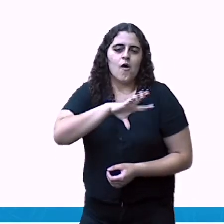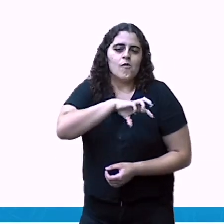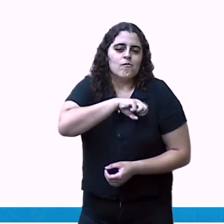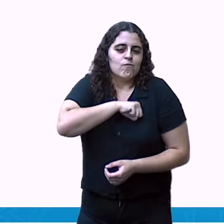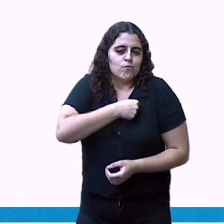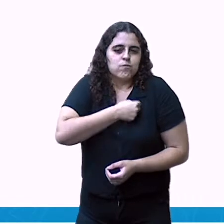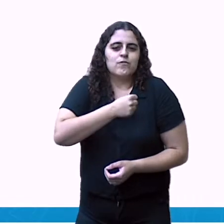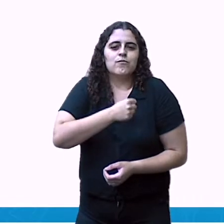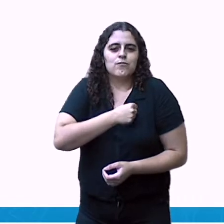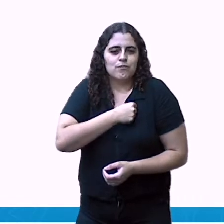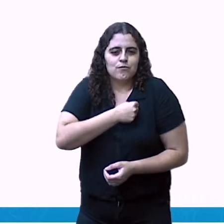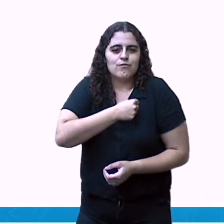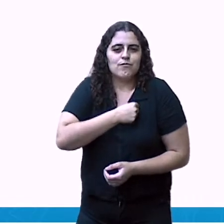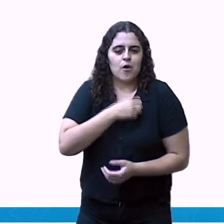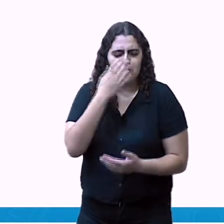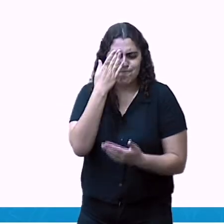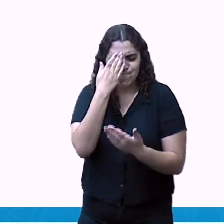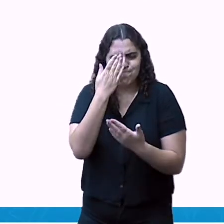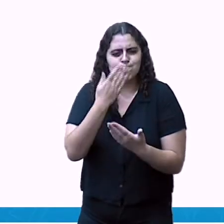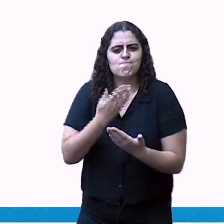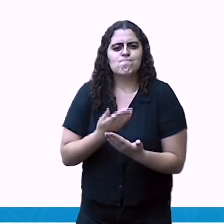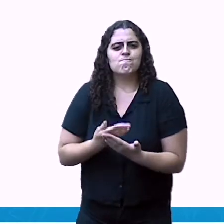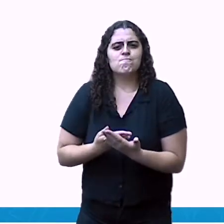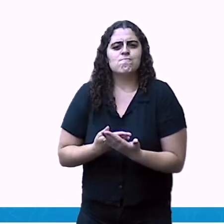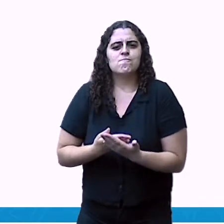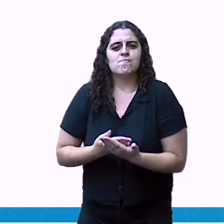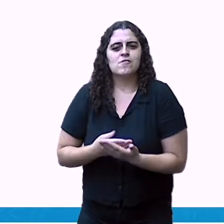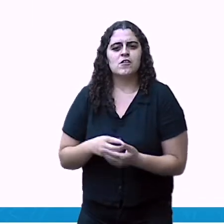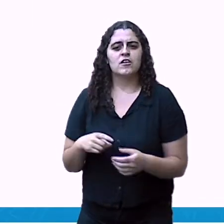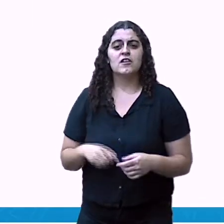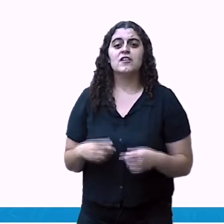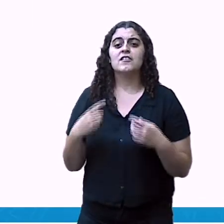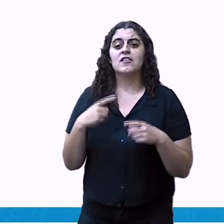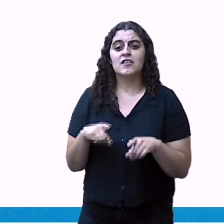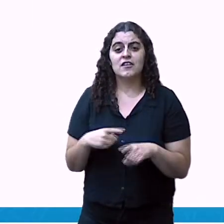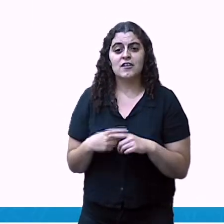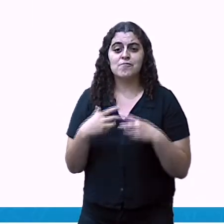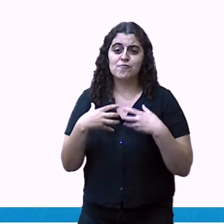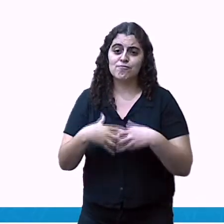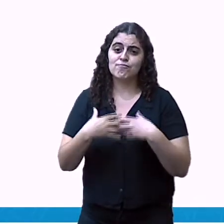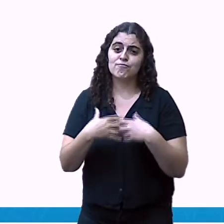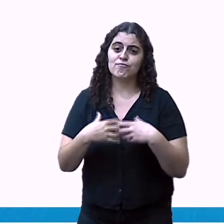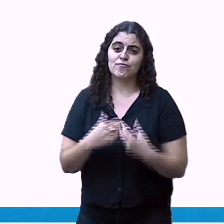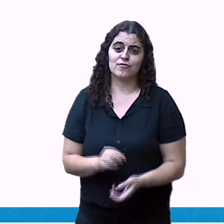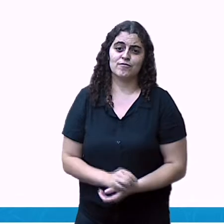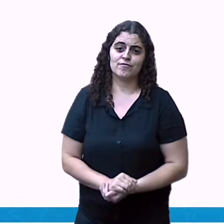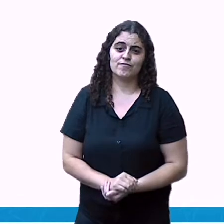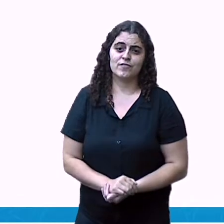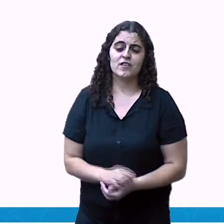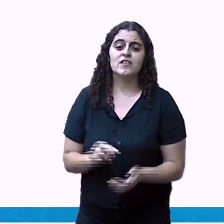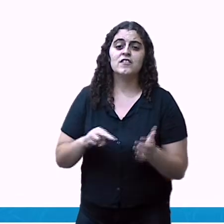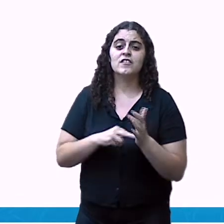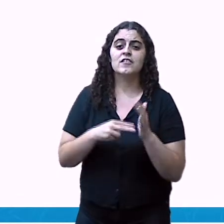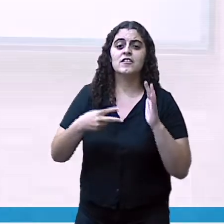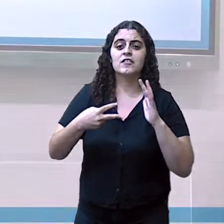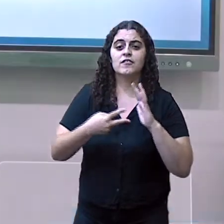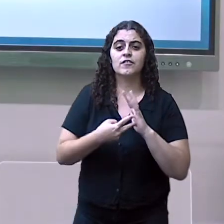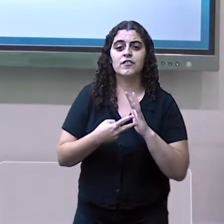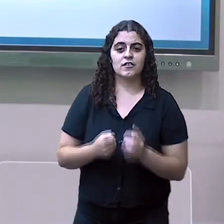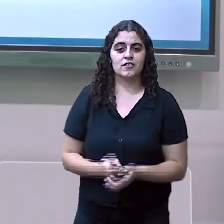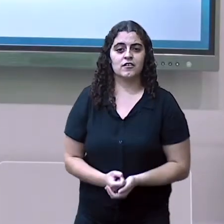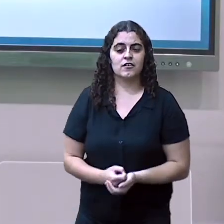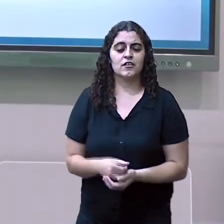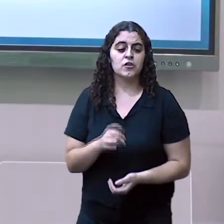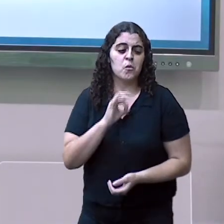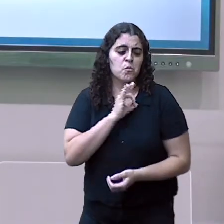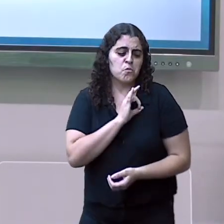apaixonado, confiante e confuso. Isso significa que, além do